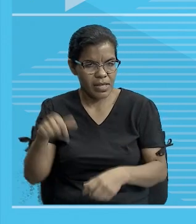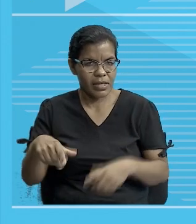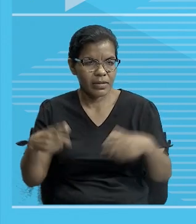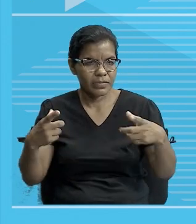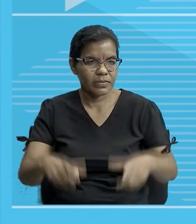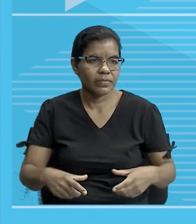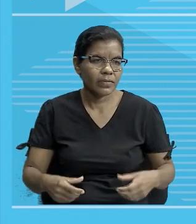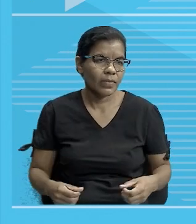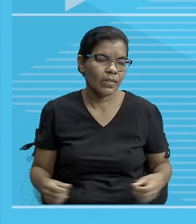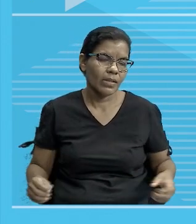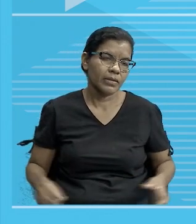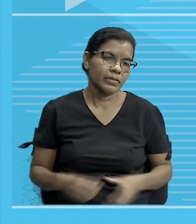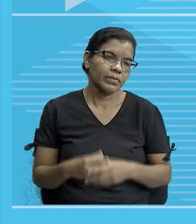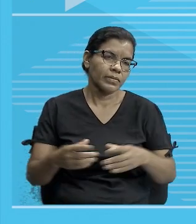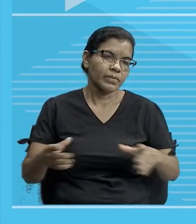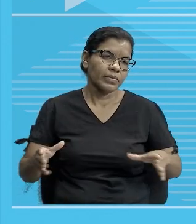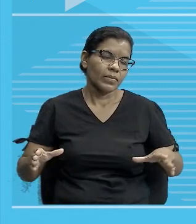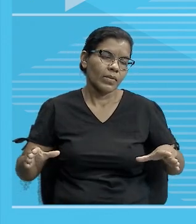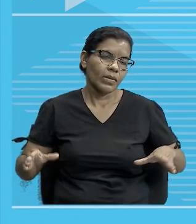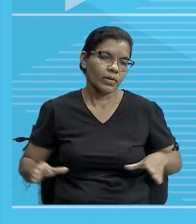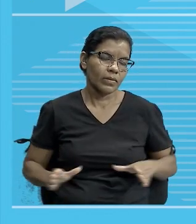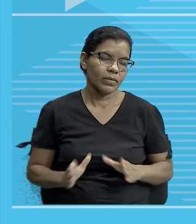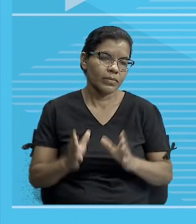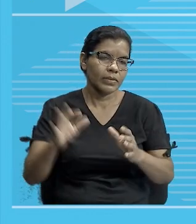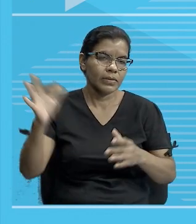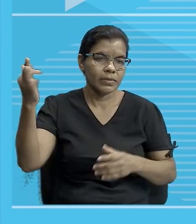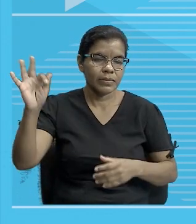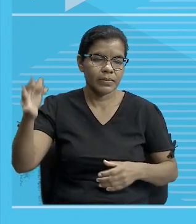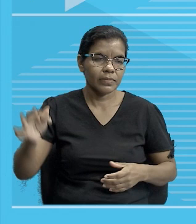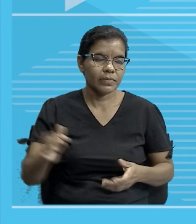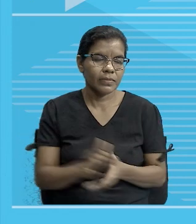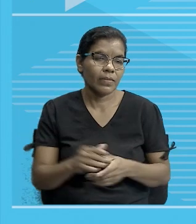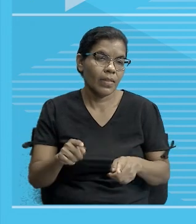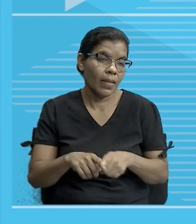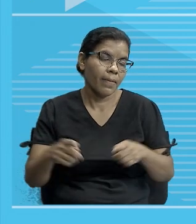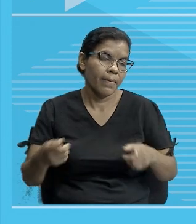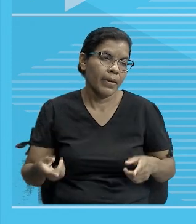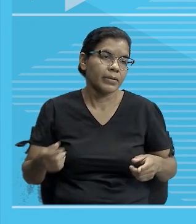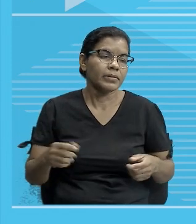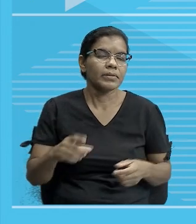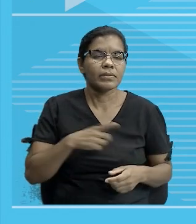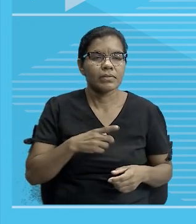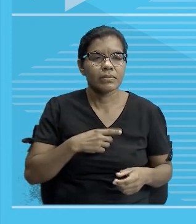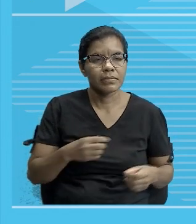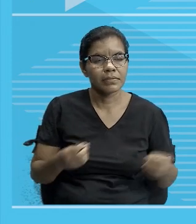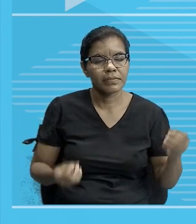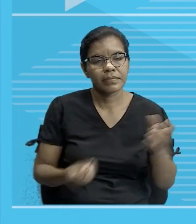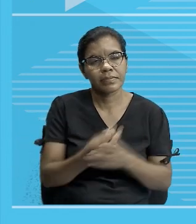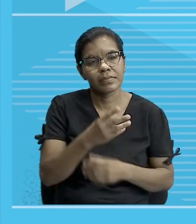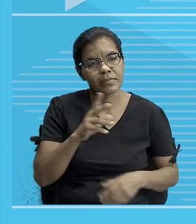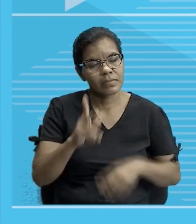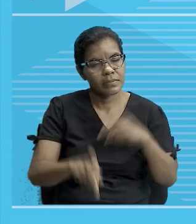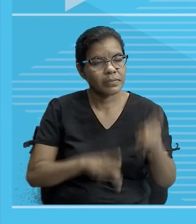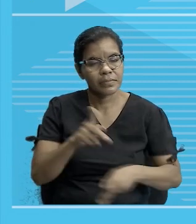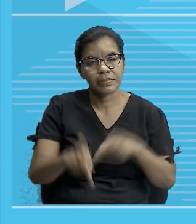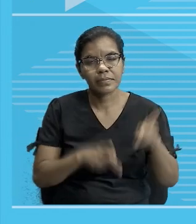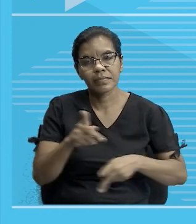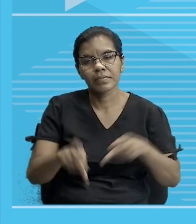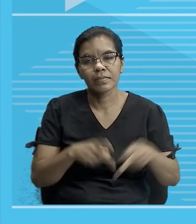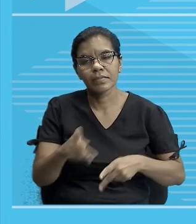E assume o comando da França. Mas o Napoleão tinha uma origem popular.